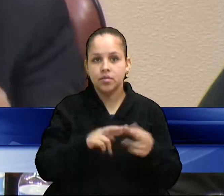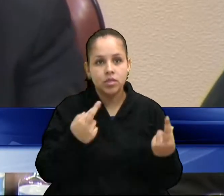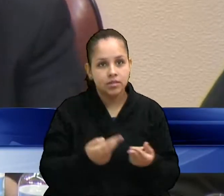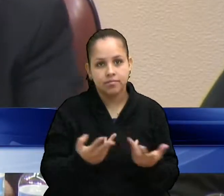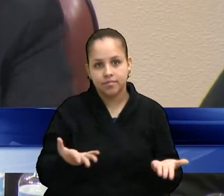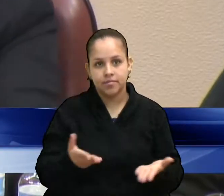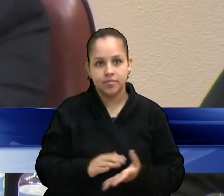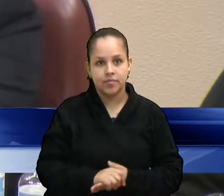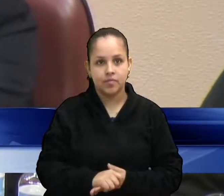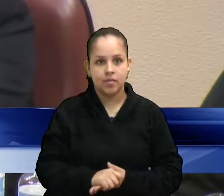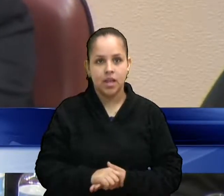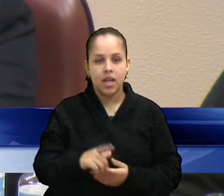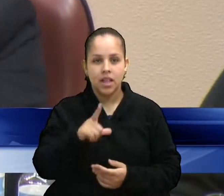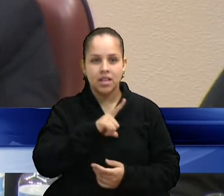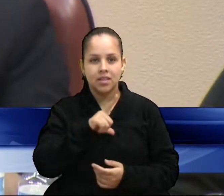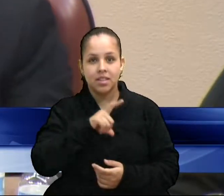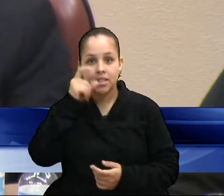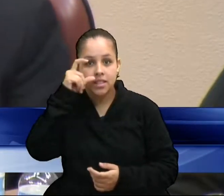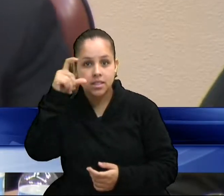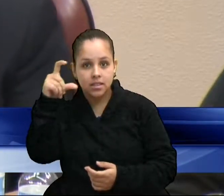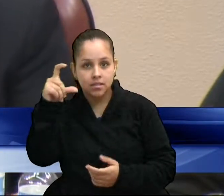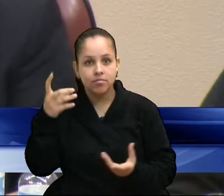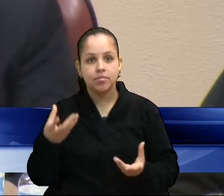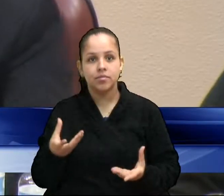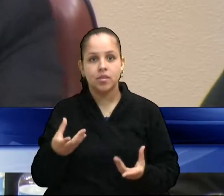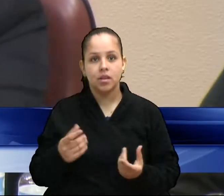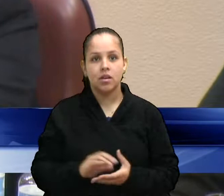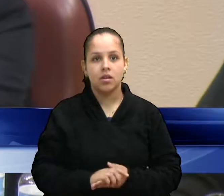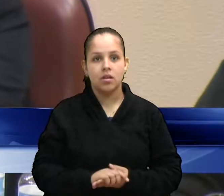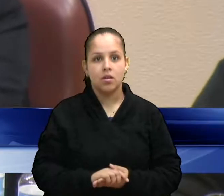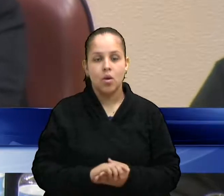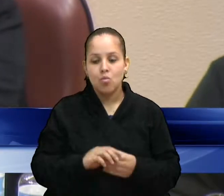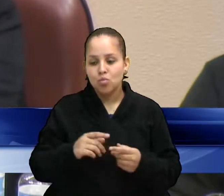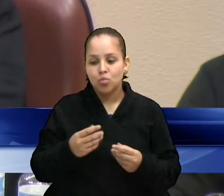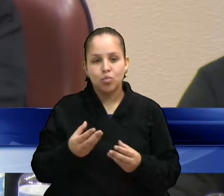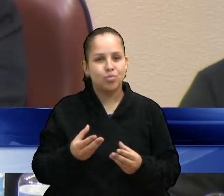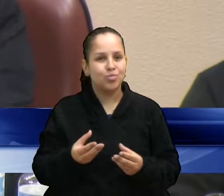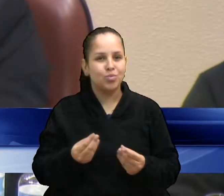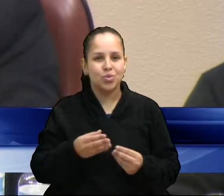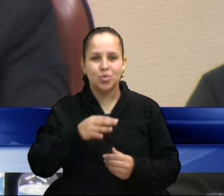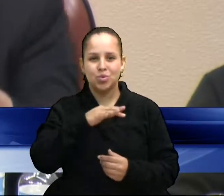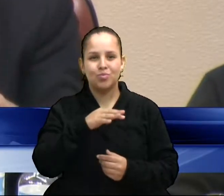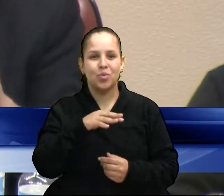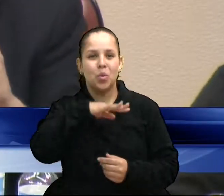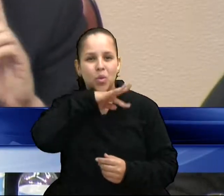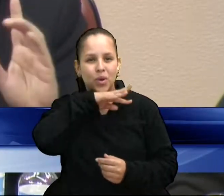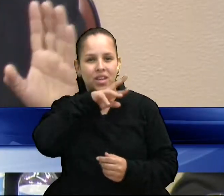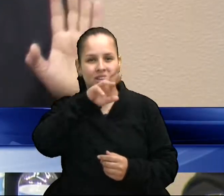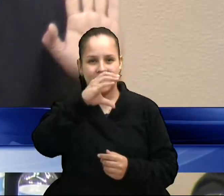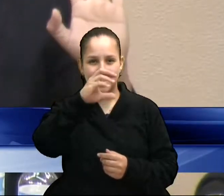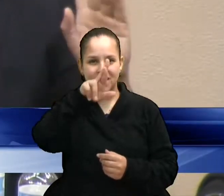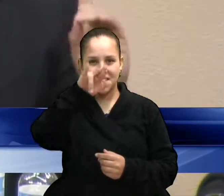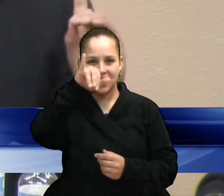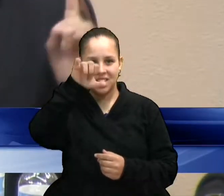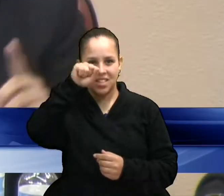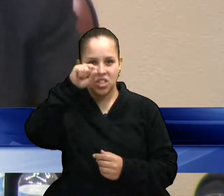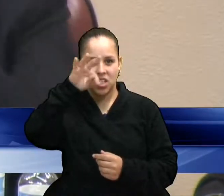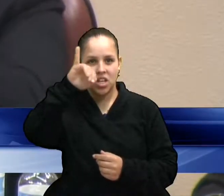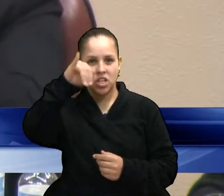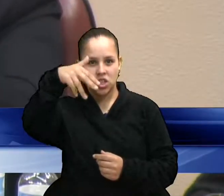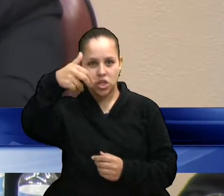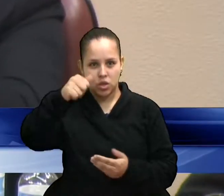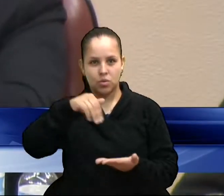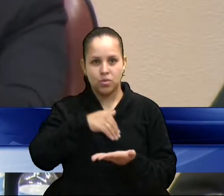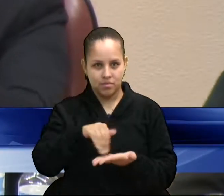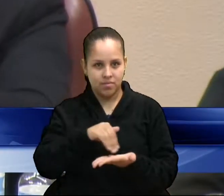Então, a gente tem que estar alerta a isso. O secretário Cristiano vai muito mal, obrigado. E vejam que agora é o táxi de lotação.